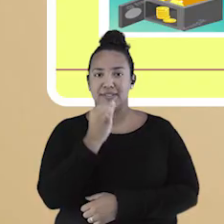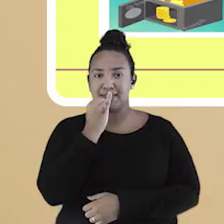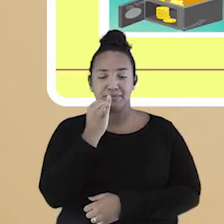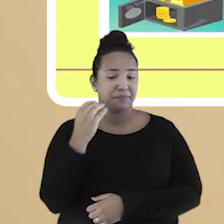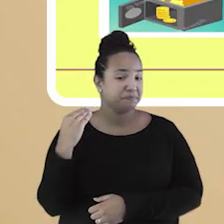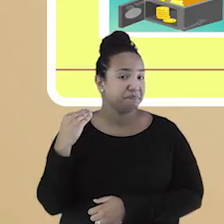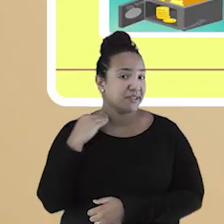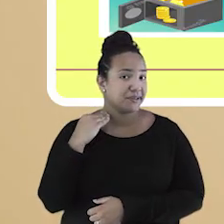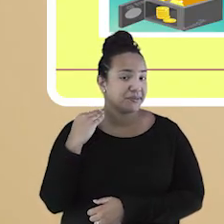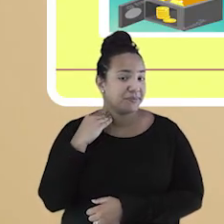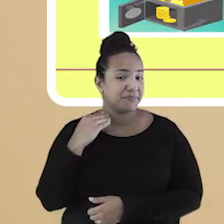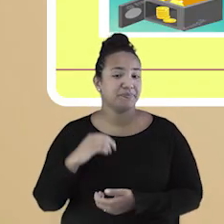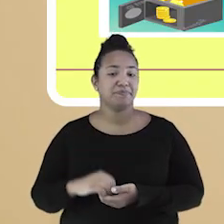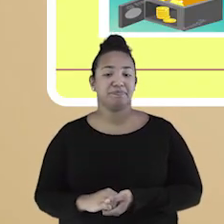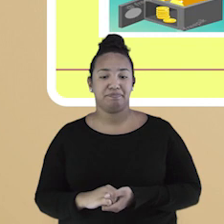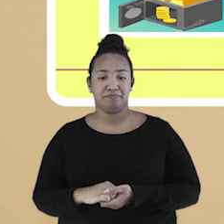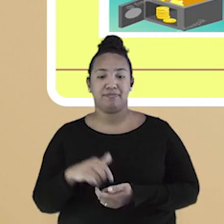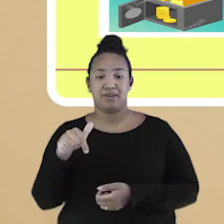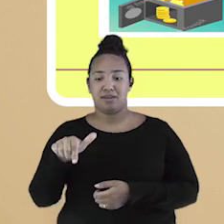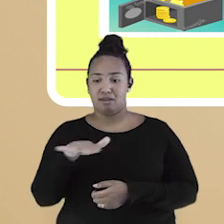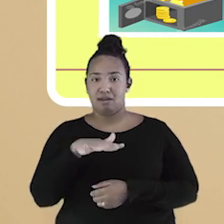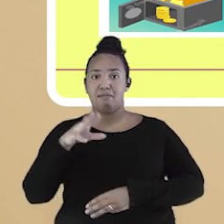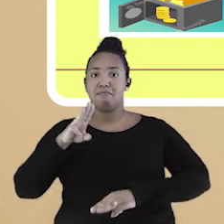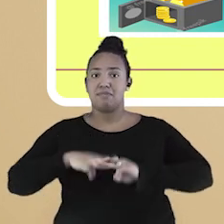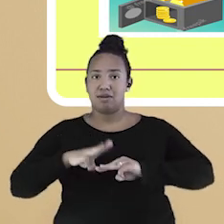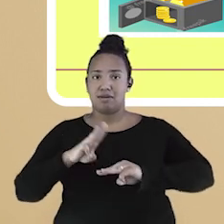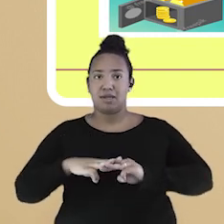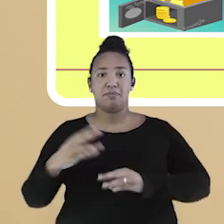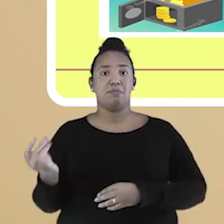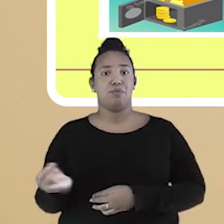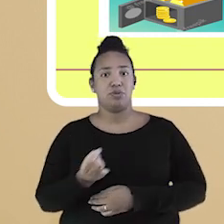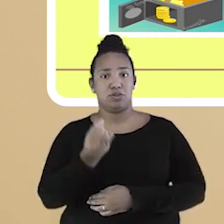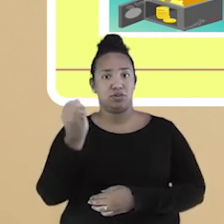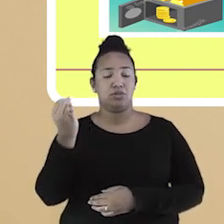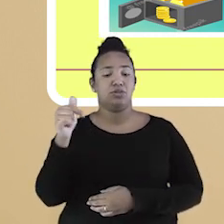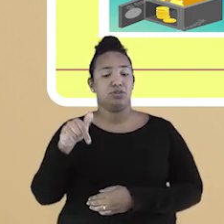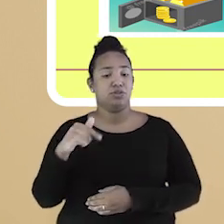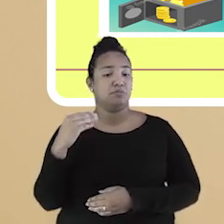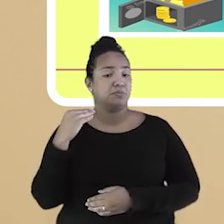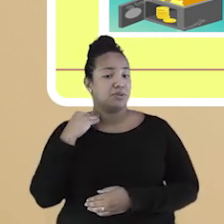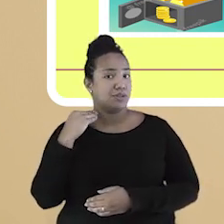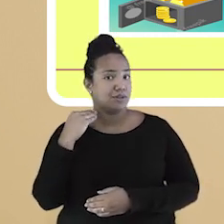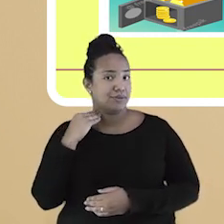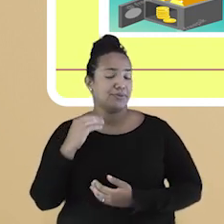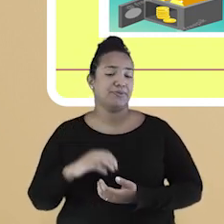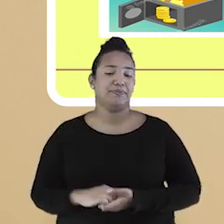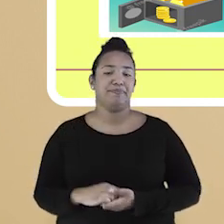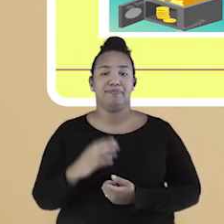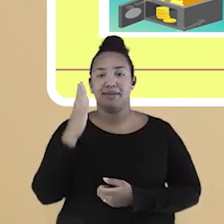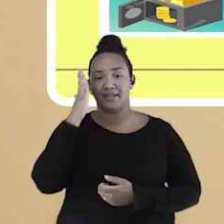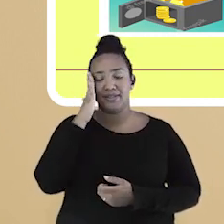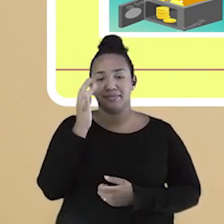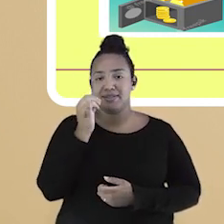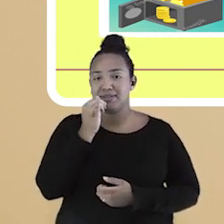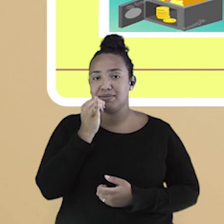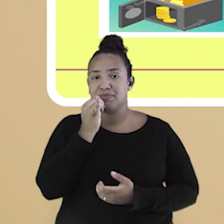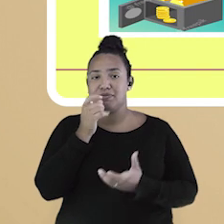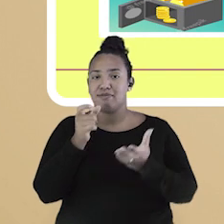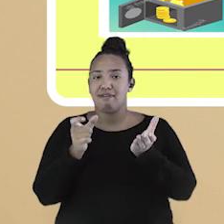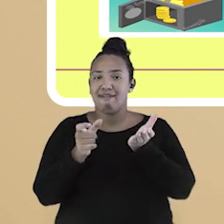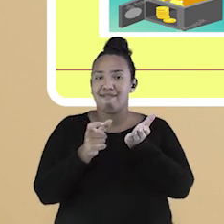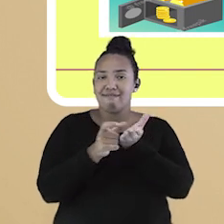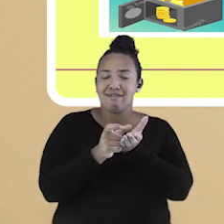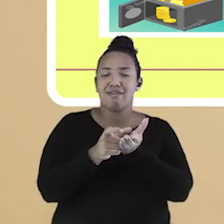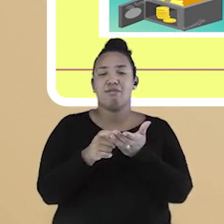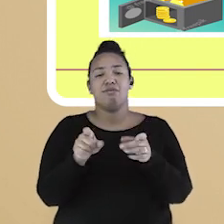exemplo, matemáticos são fundamentais em diversas tarefas, como a codificação de cartões de crédito, administração